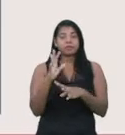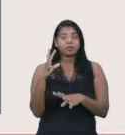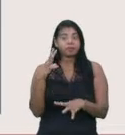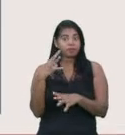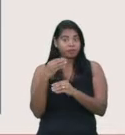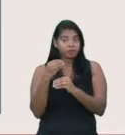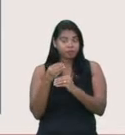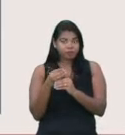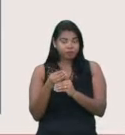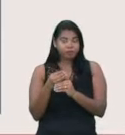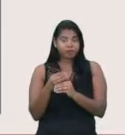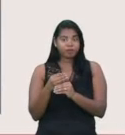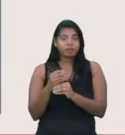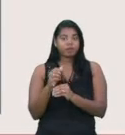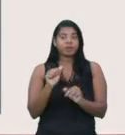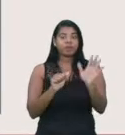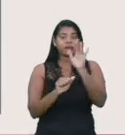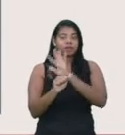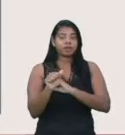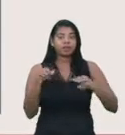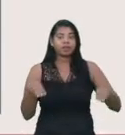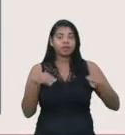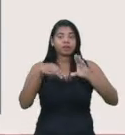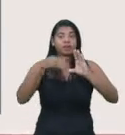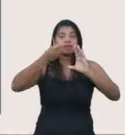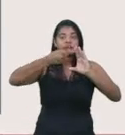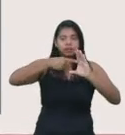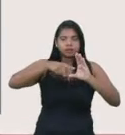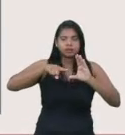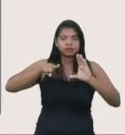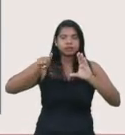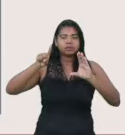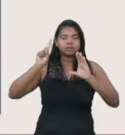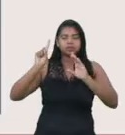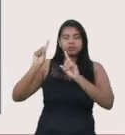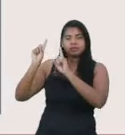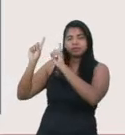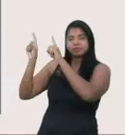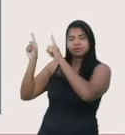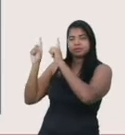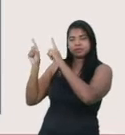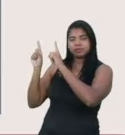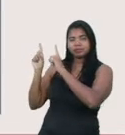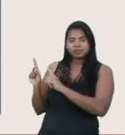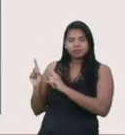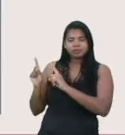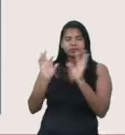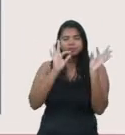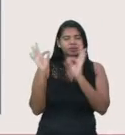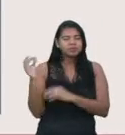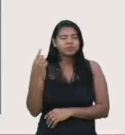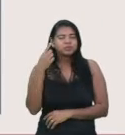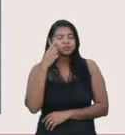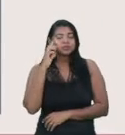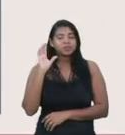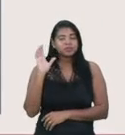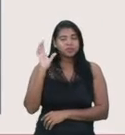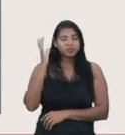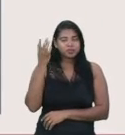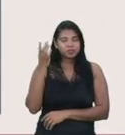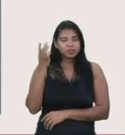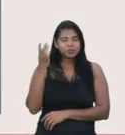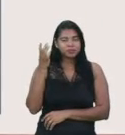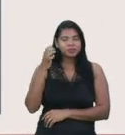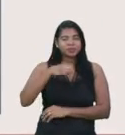extremos esse campo magnético ele está curvo e graças a essa curvatura do campo magnético nós vamos ter os fenômenos da